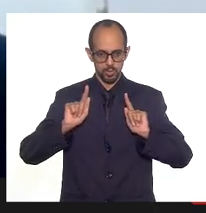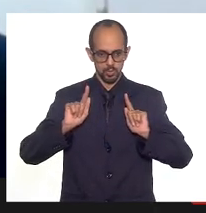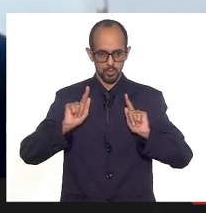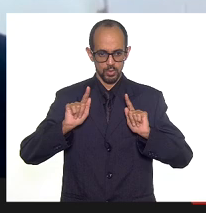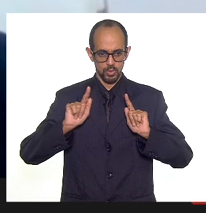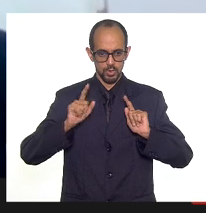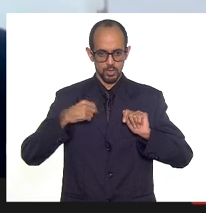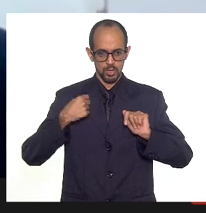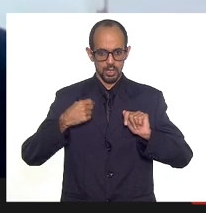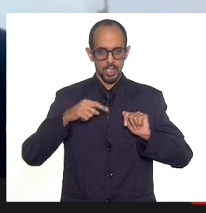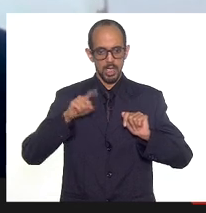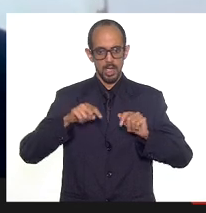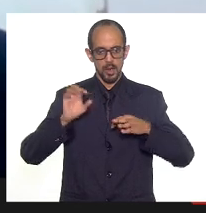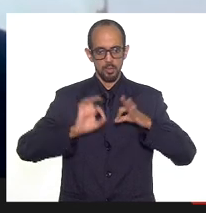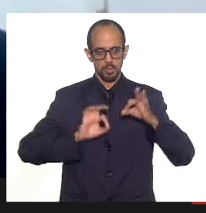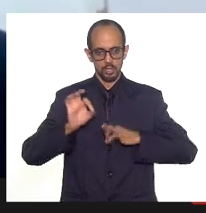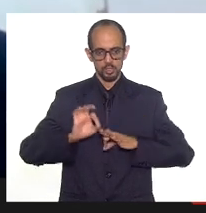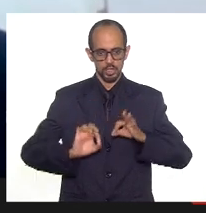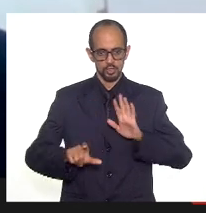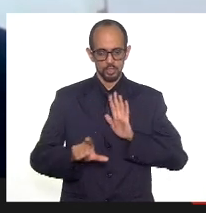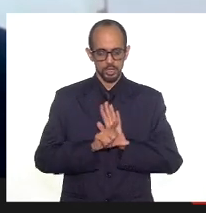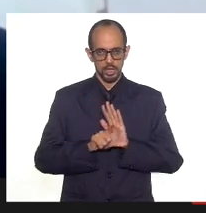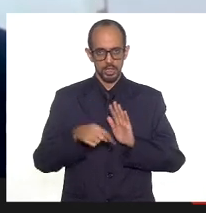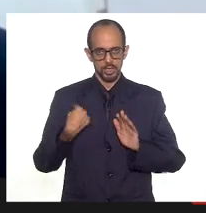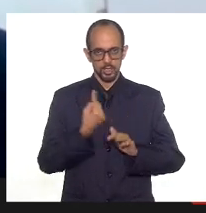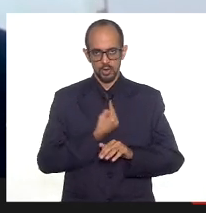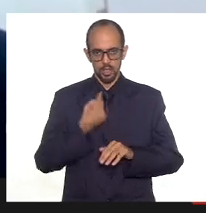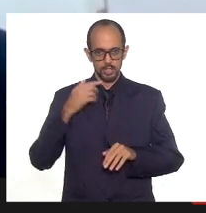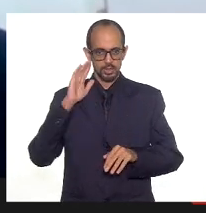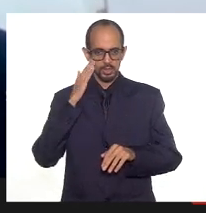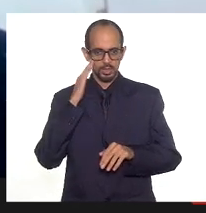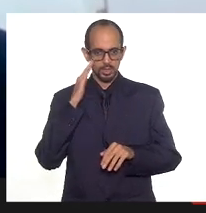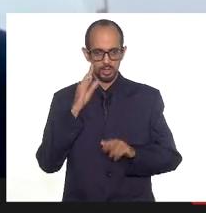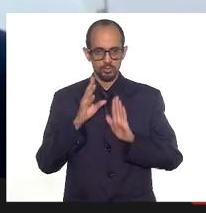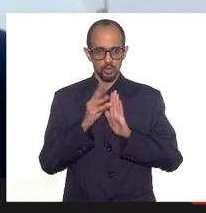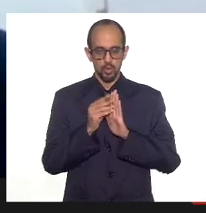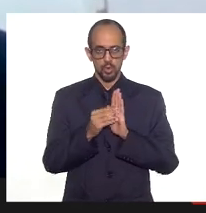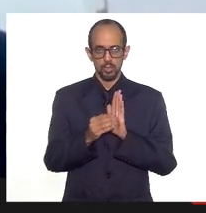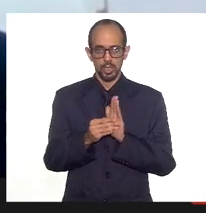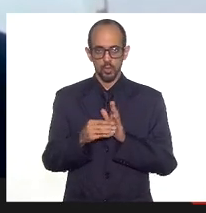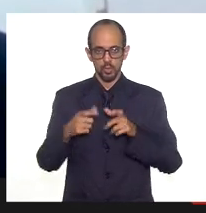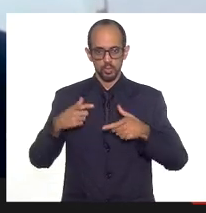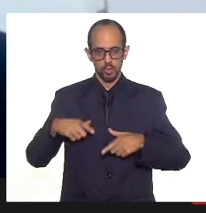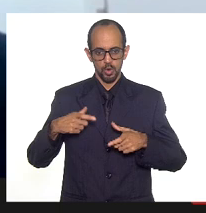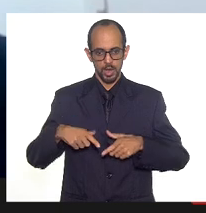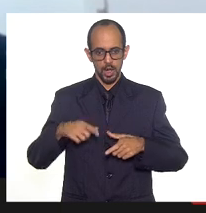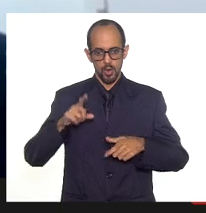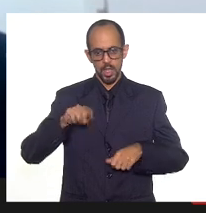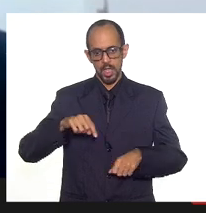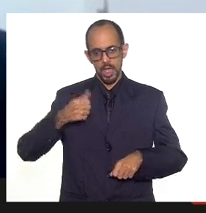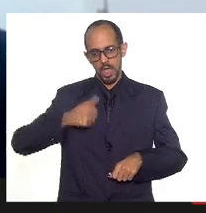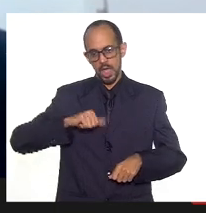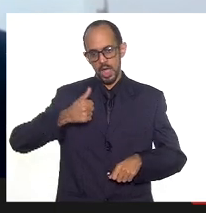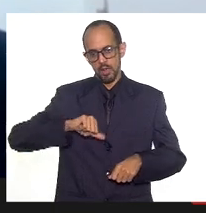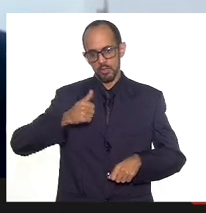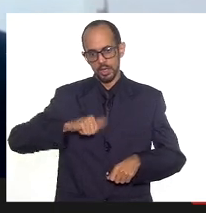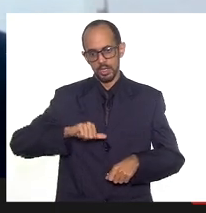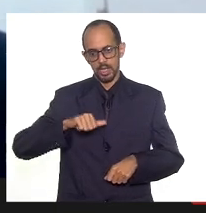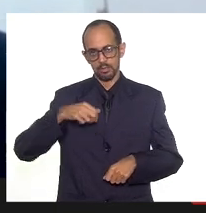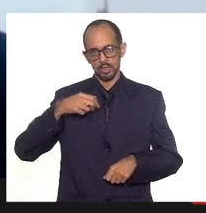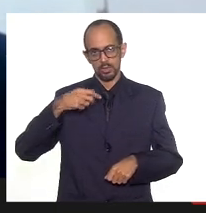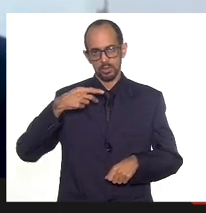a esse projeto de lei. Porque hoje a gente entende que o conteúdo local ele é avaliado pelo CNPE e ele